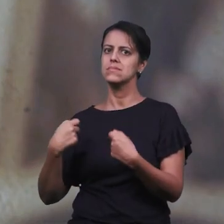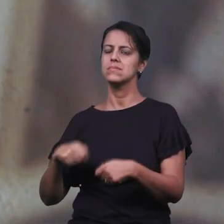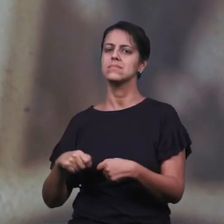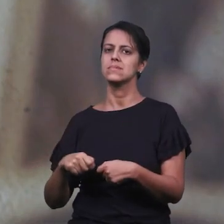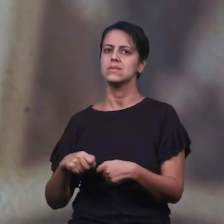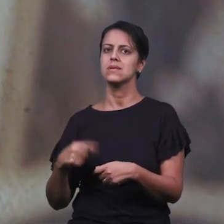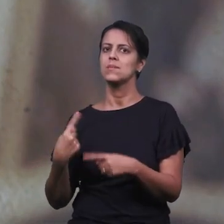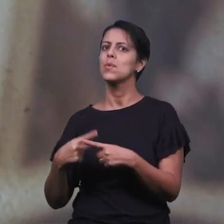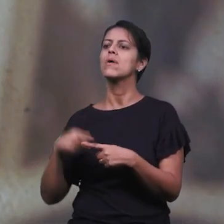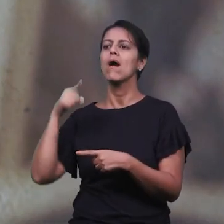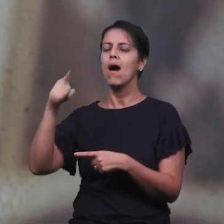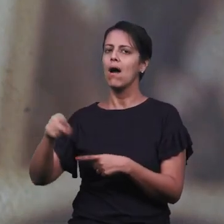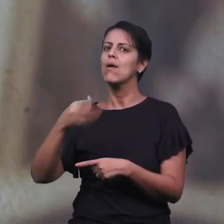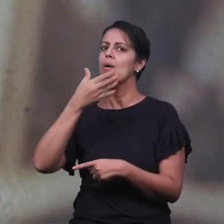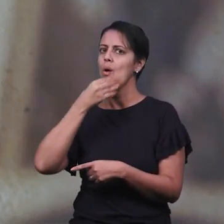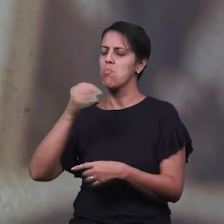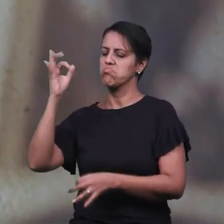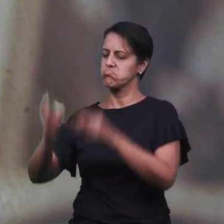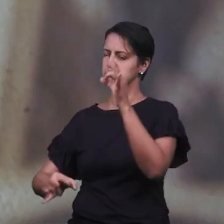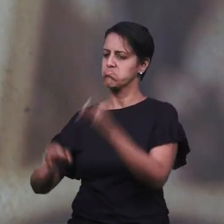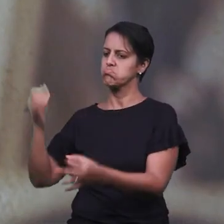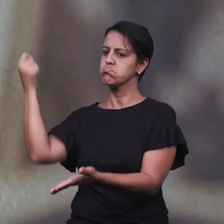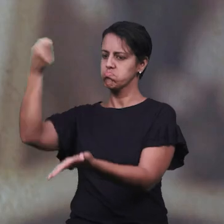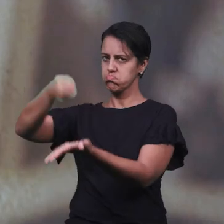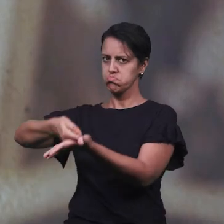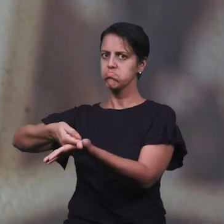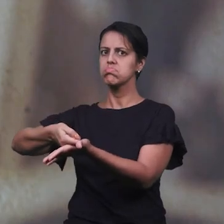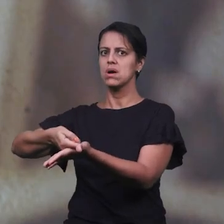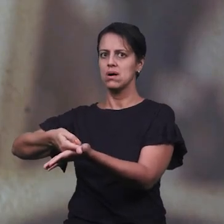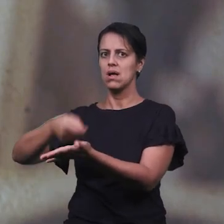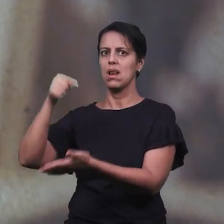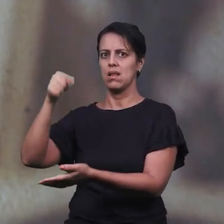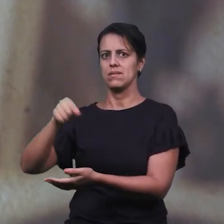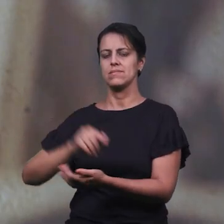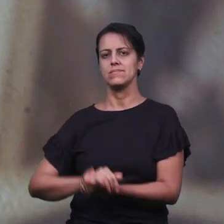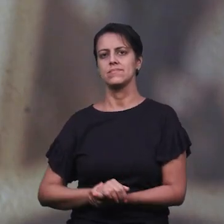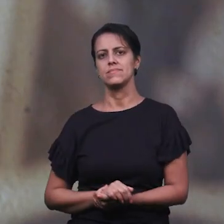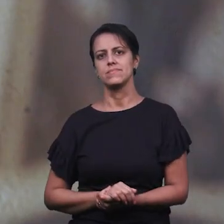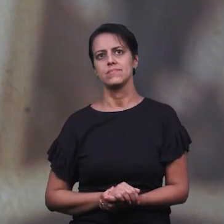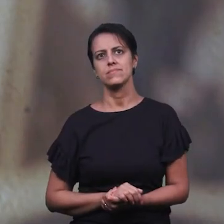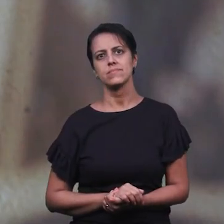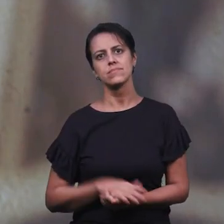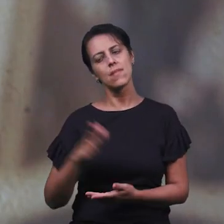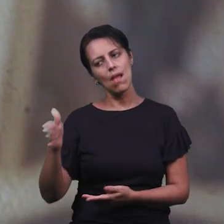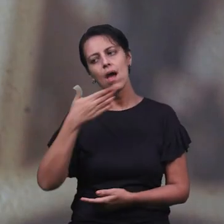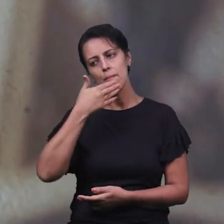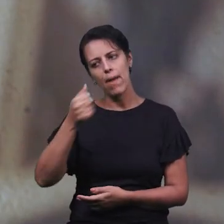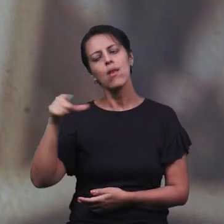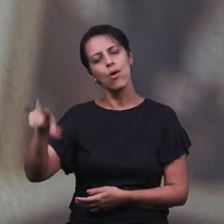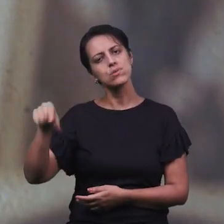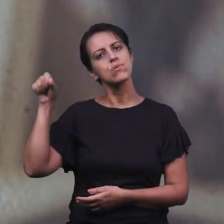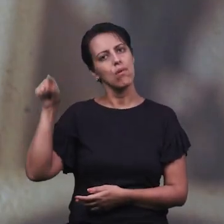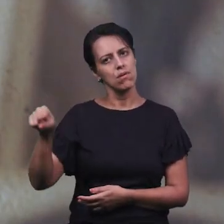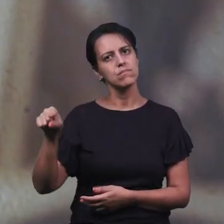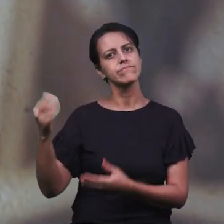judiciário para que então o juiz ele possa dar toda ali a direção e as decisões mais adequadas,